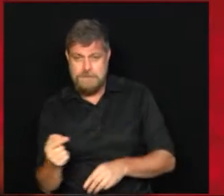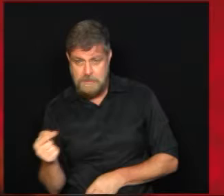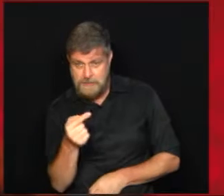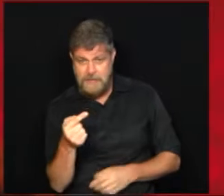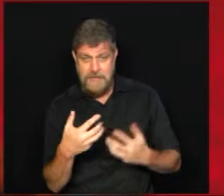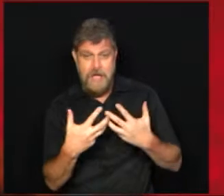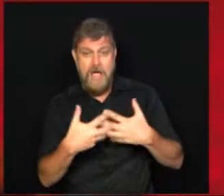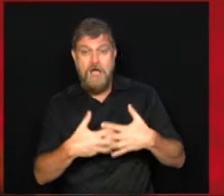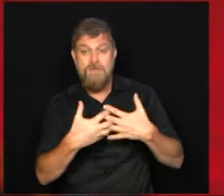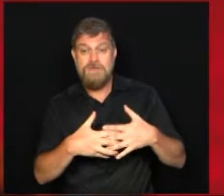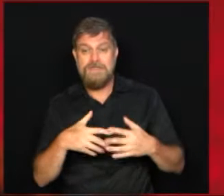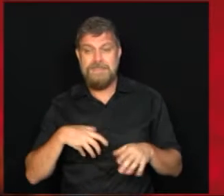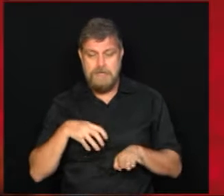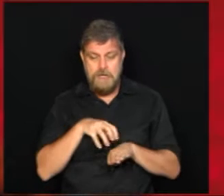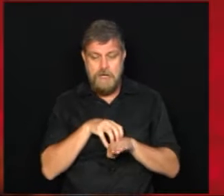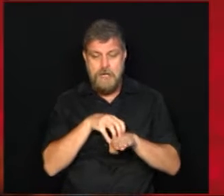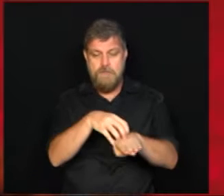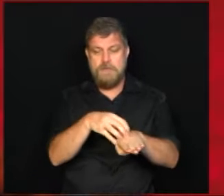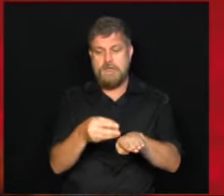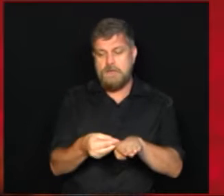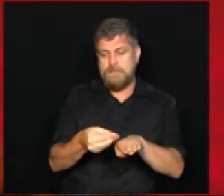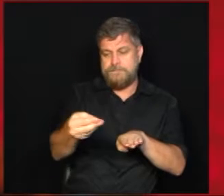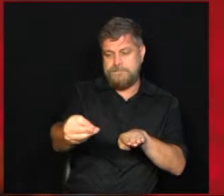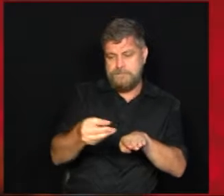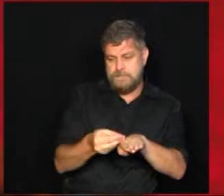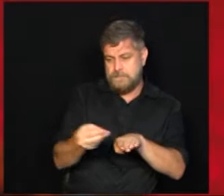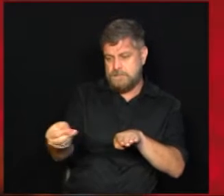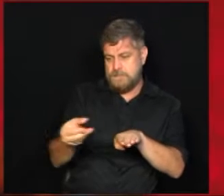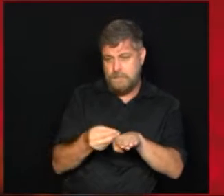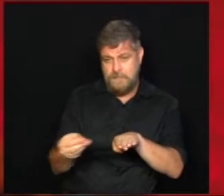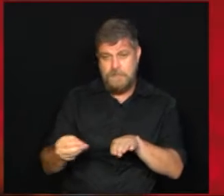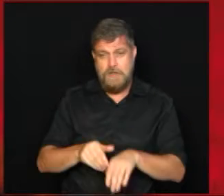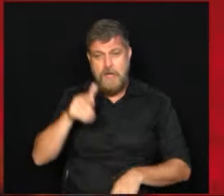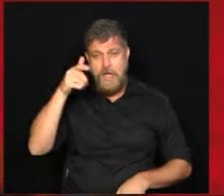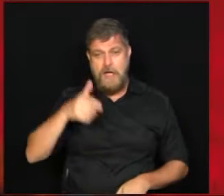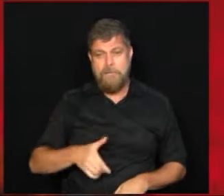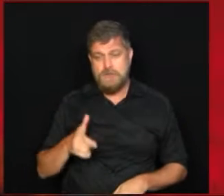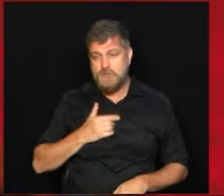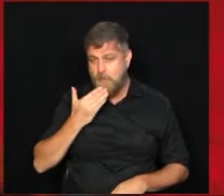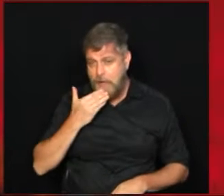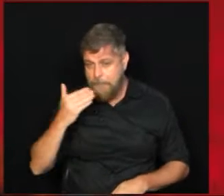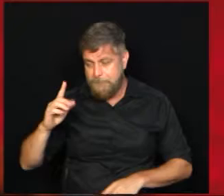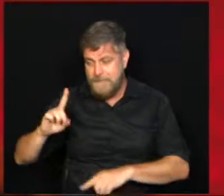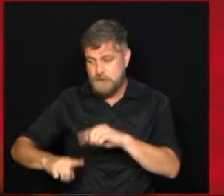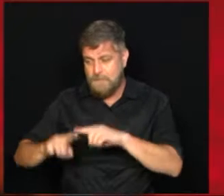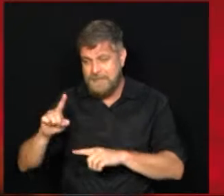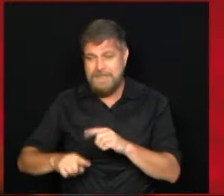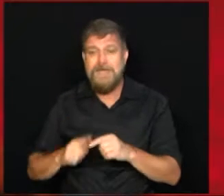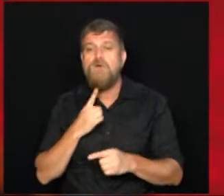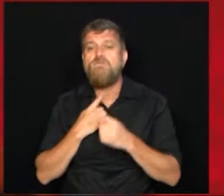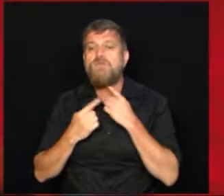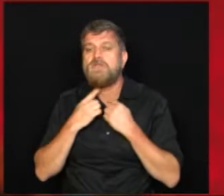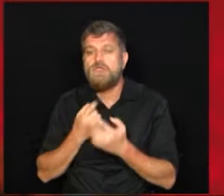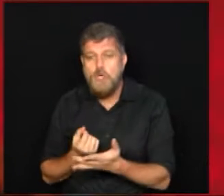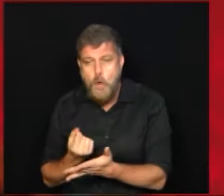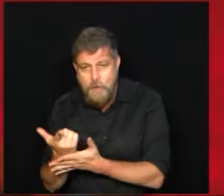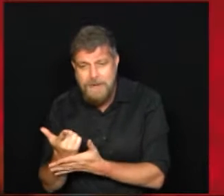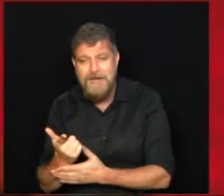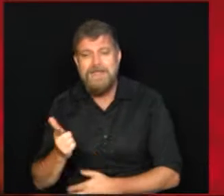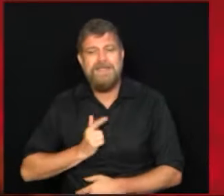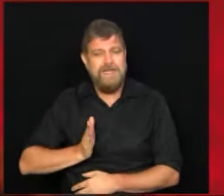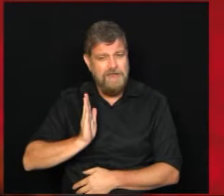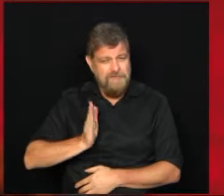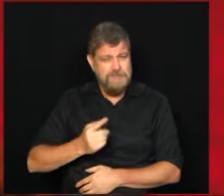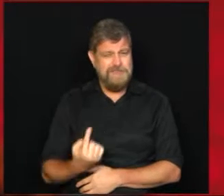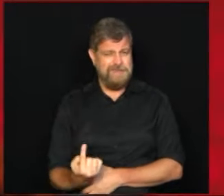pode funcionar com a retirada e o delivery Ou seja a pessoa faz a encomenda do produto que queira comprar a gente já teve um